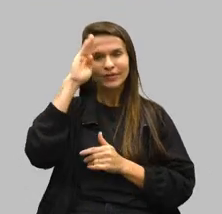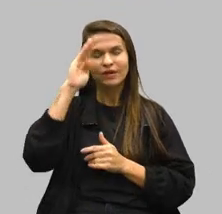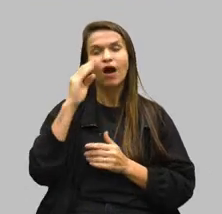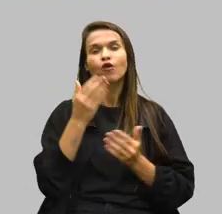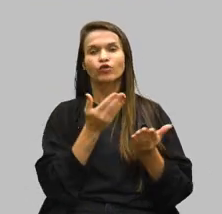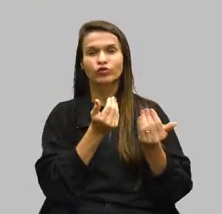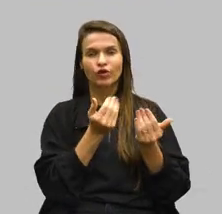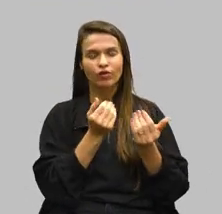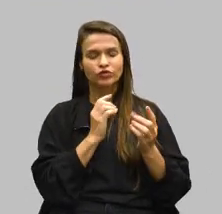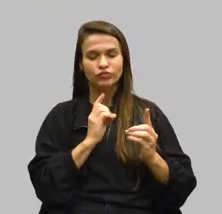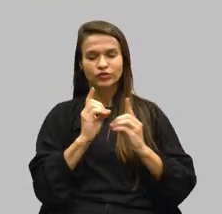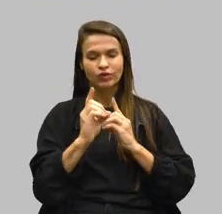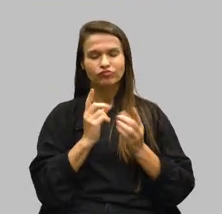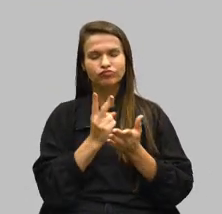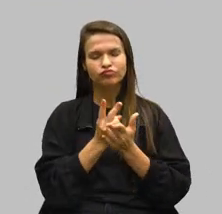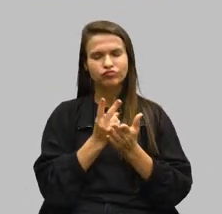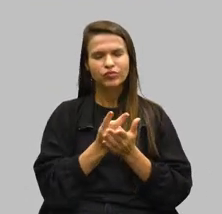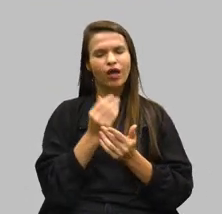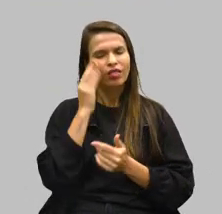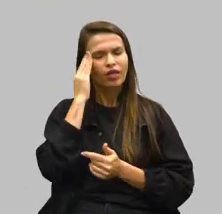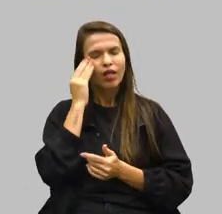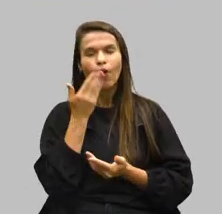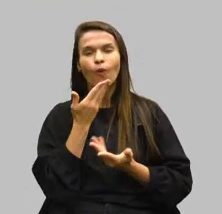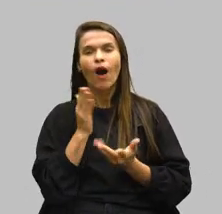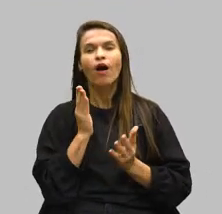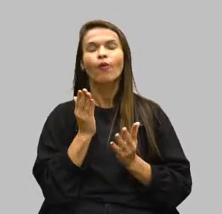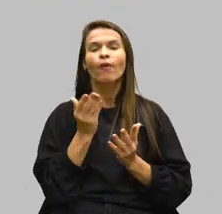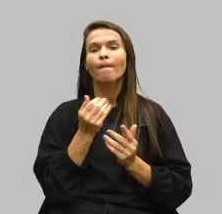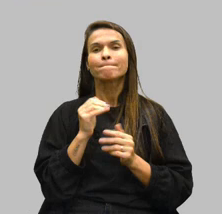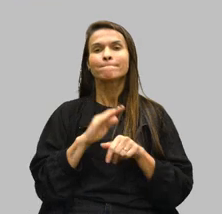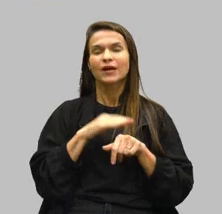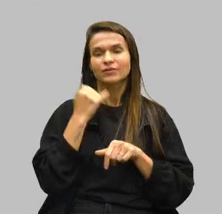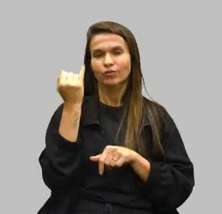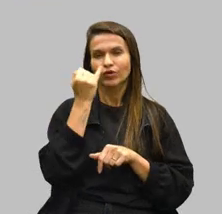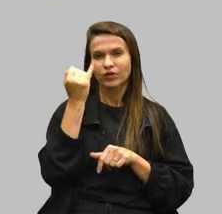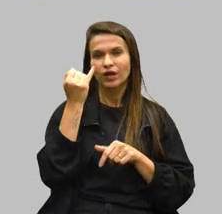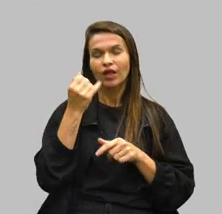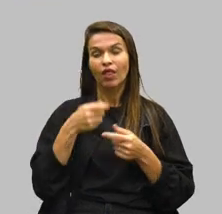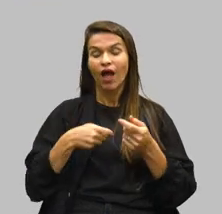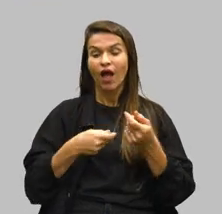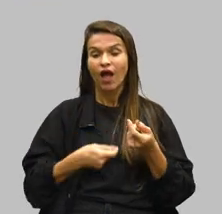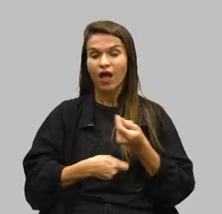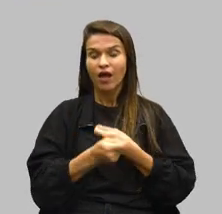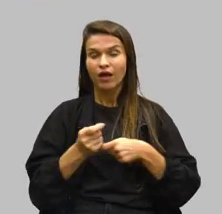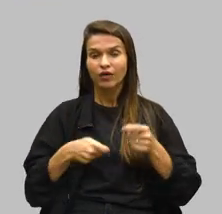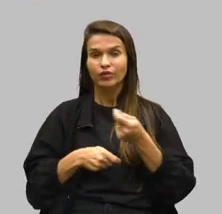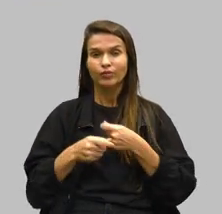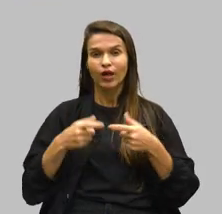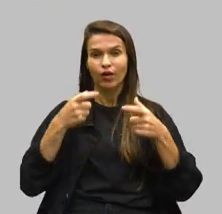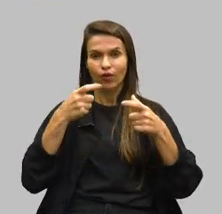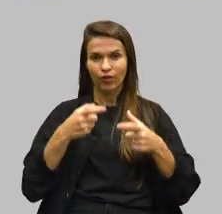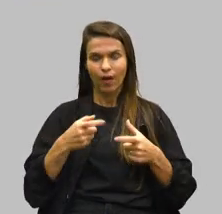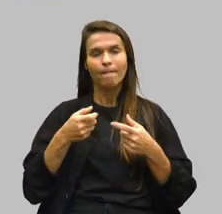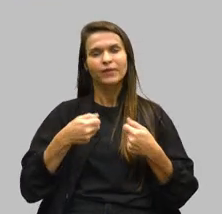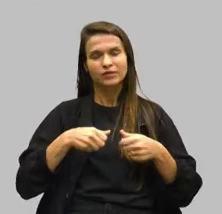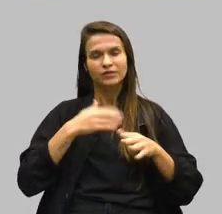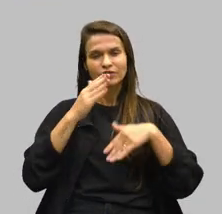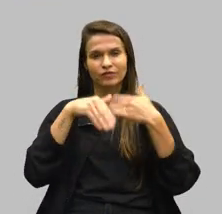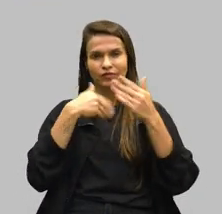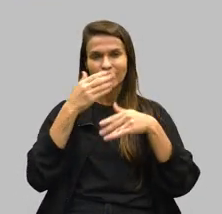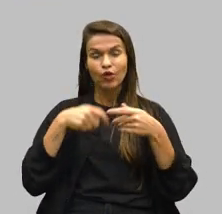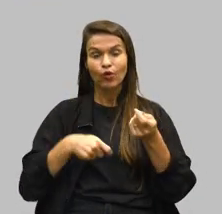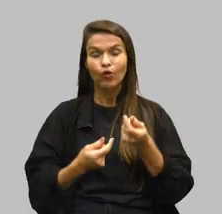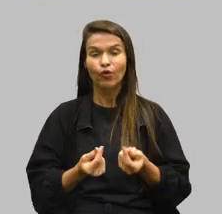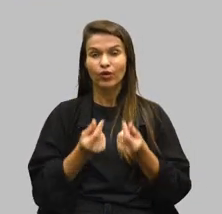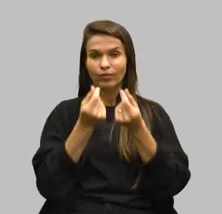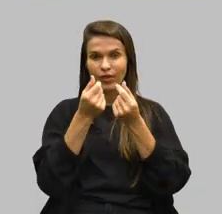constante para entender Qual é a necessidade da economia local porque nós precisamos de trabalhar também desenvolvimento local por isso eu sempre vou falar